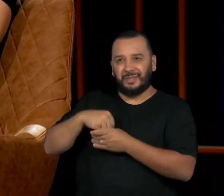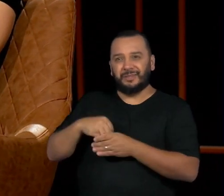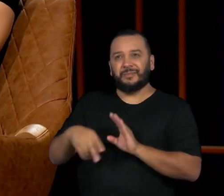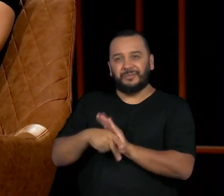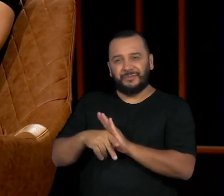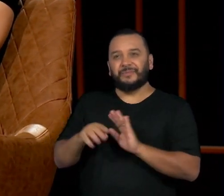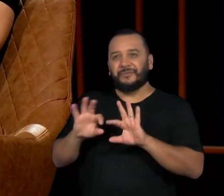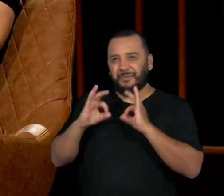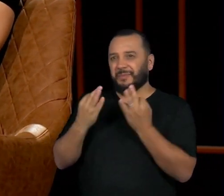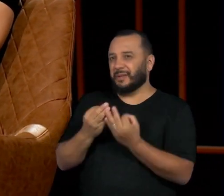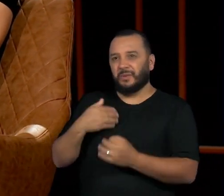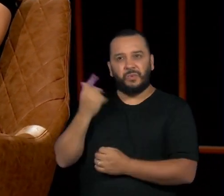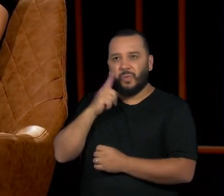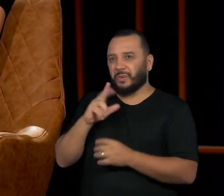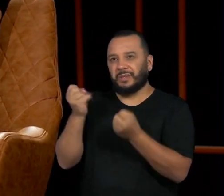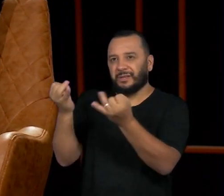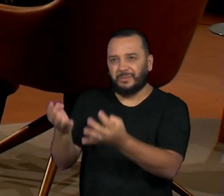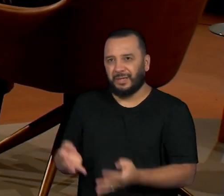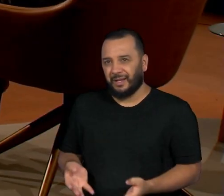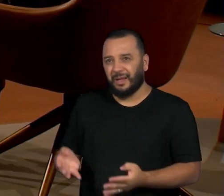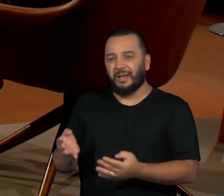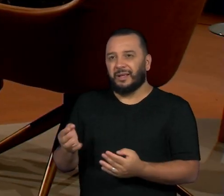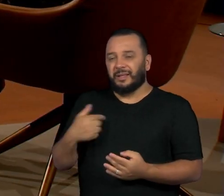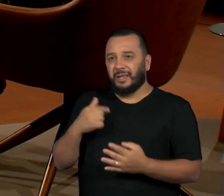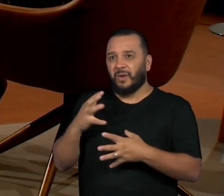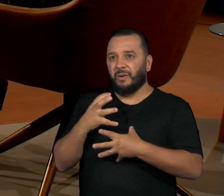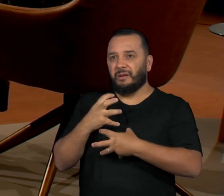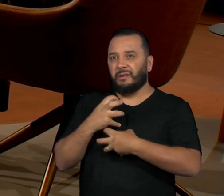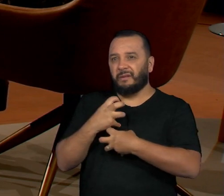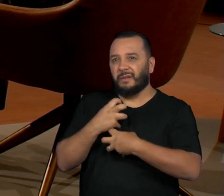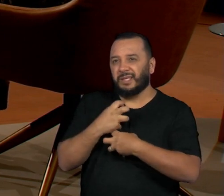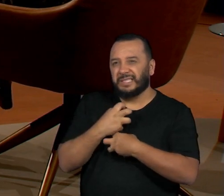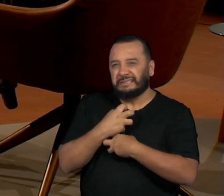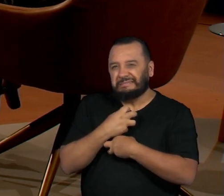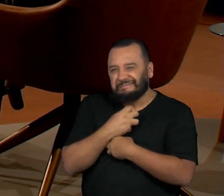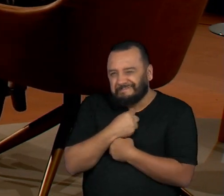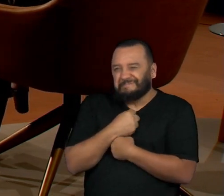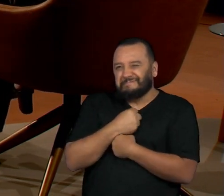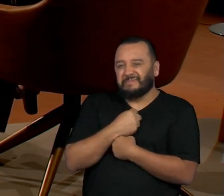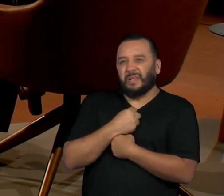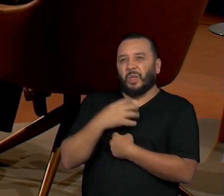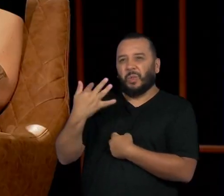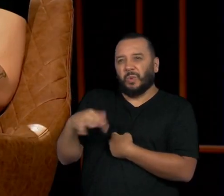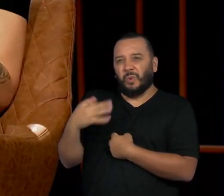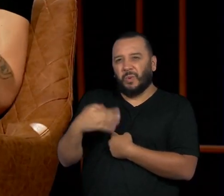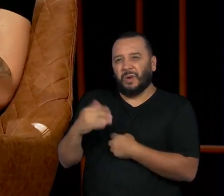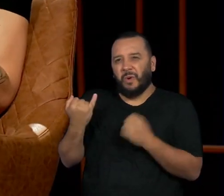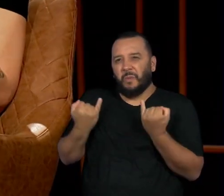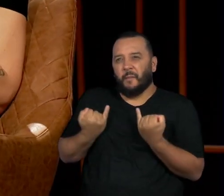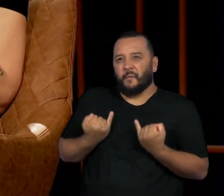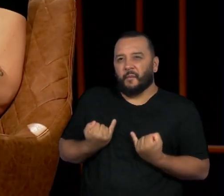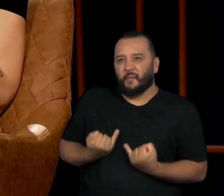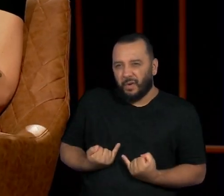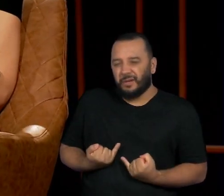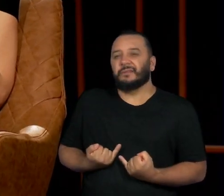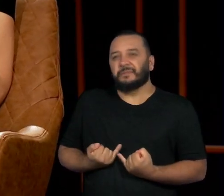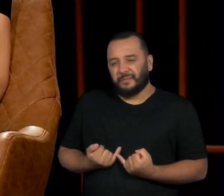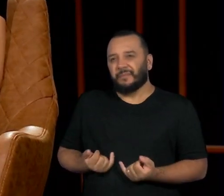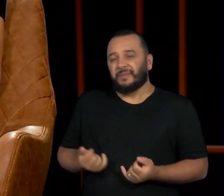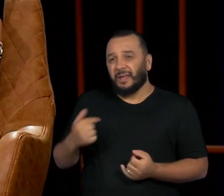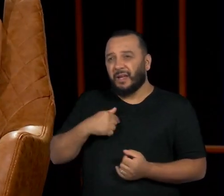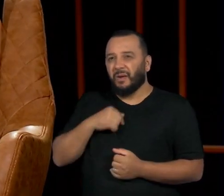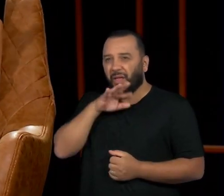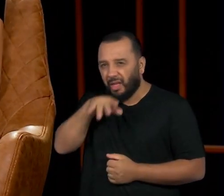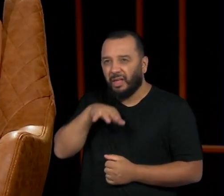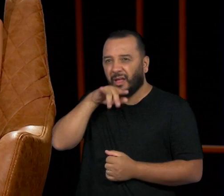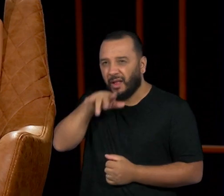não conseguia falar sobre isso. Foi uma dor muito grande, e eu comecei a desenvolver essa bulimia porque